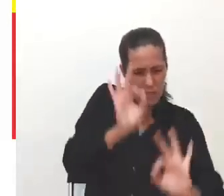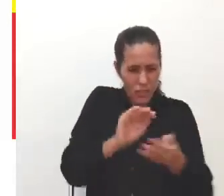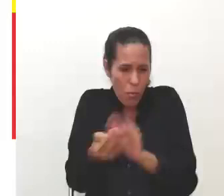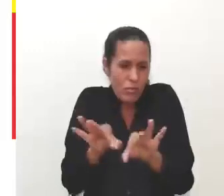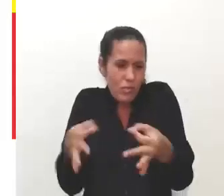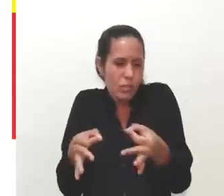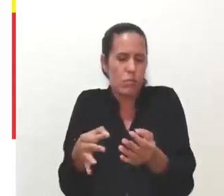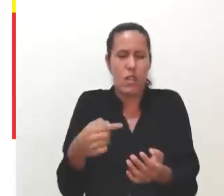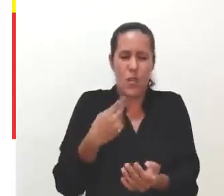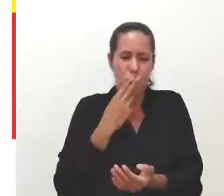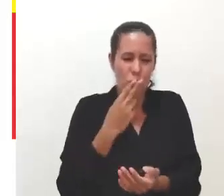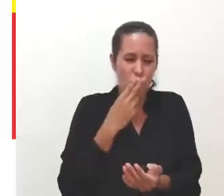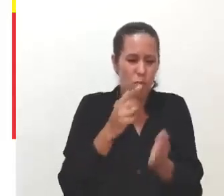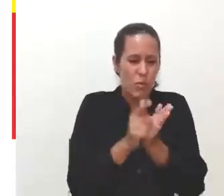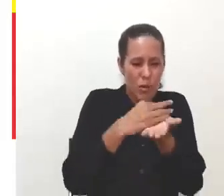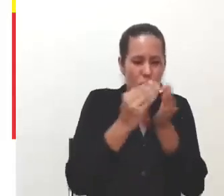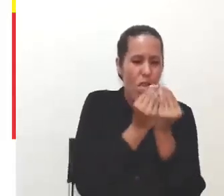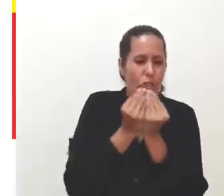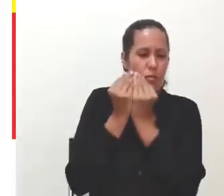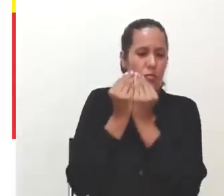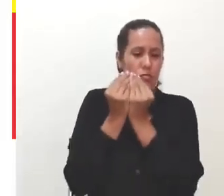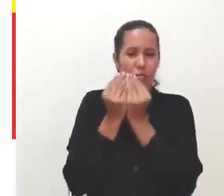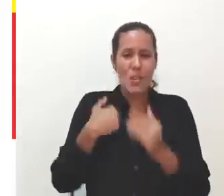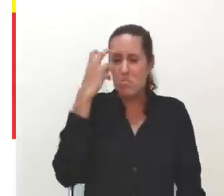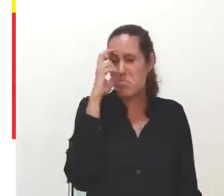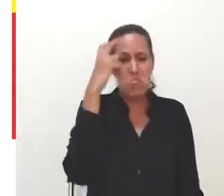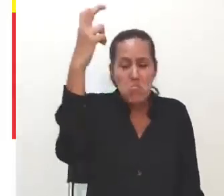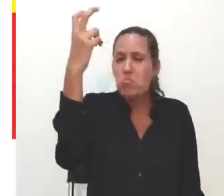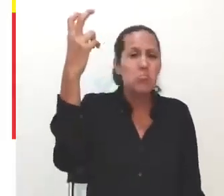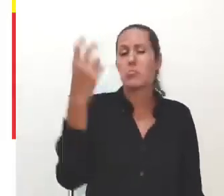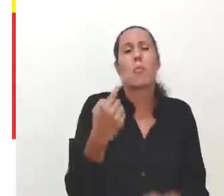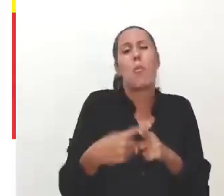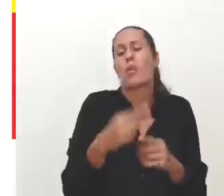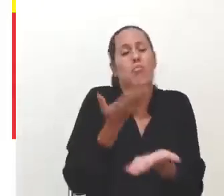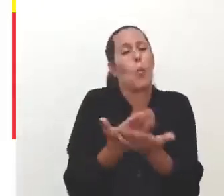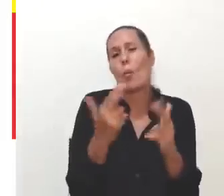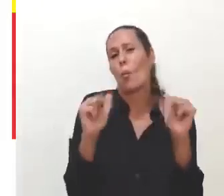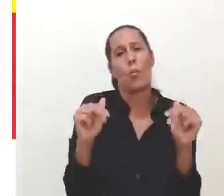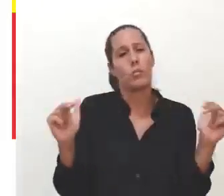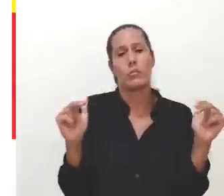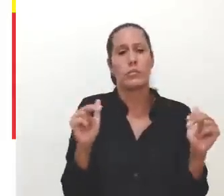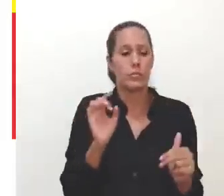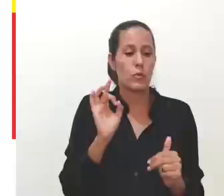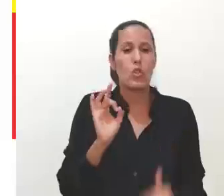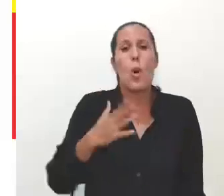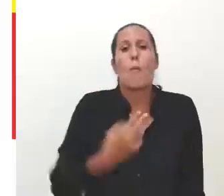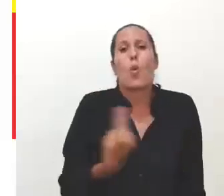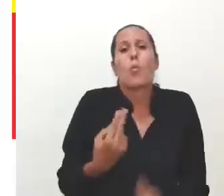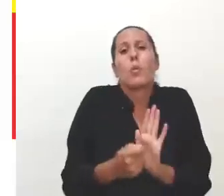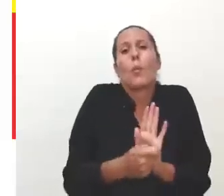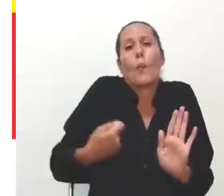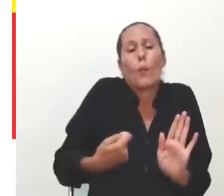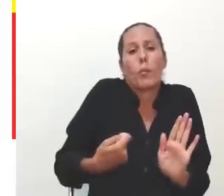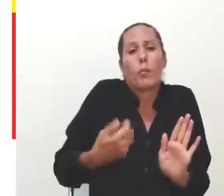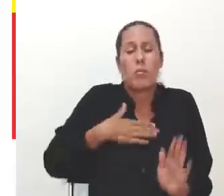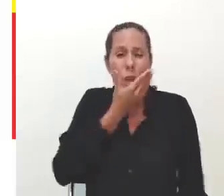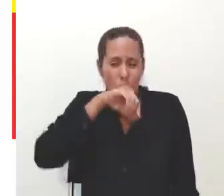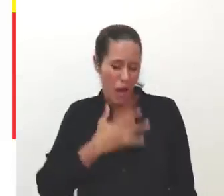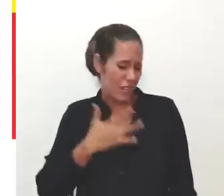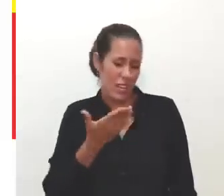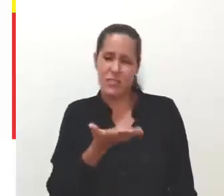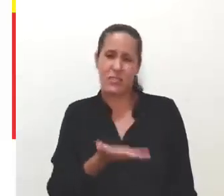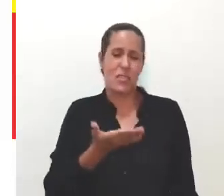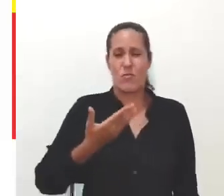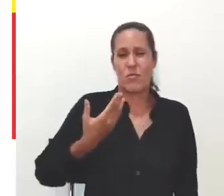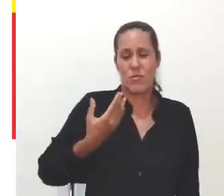A minha chupana é tapada de barro. Só fumo cigarro de paia de mil. Não tenho sabença, pois nunca estudei. Apenas eu sei